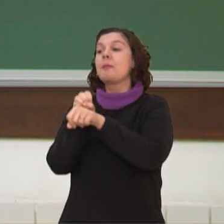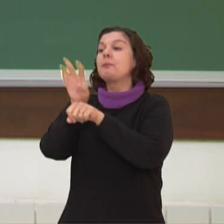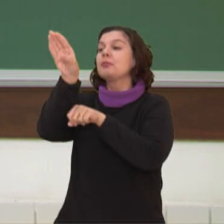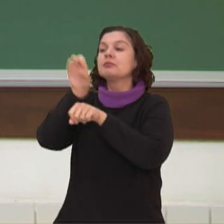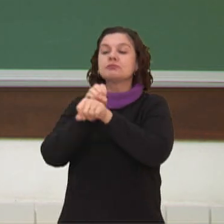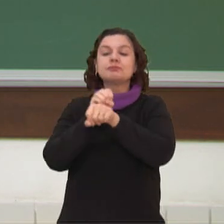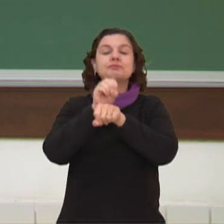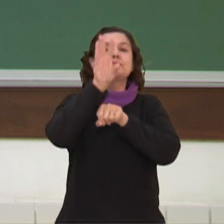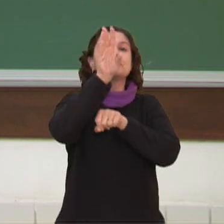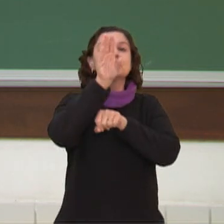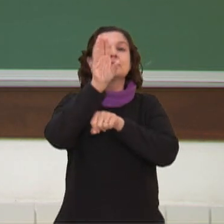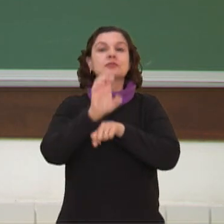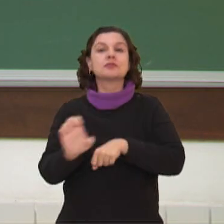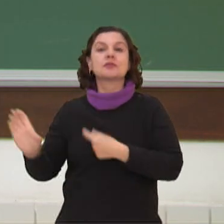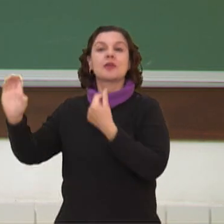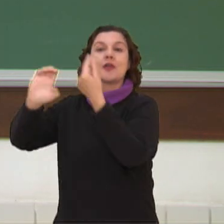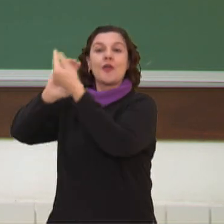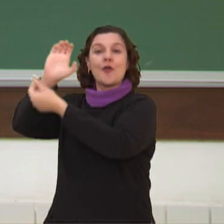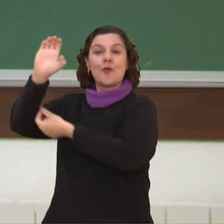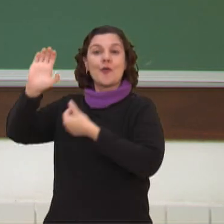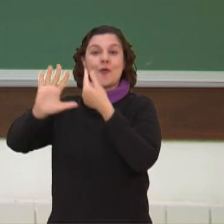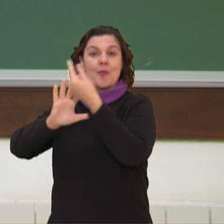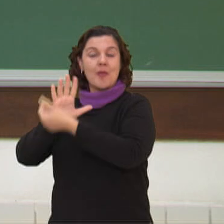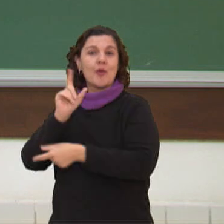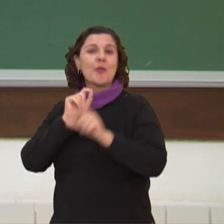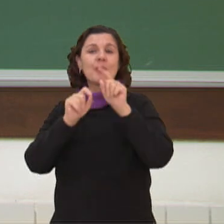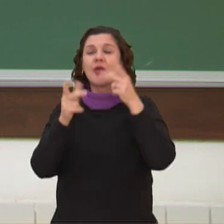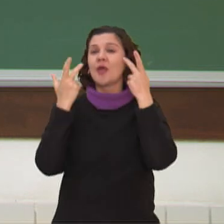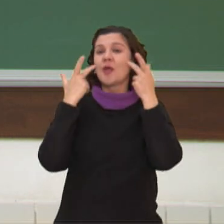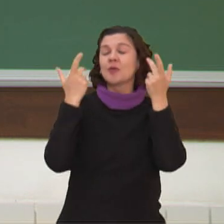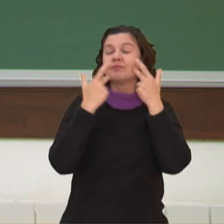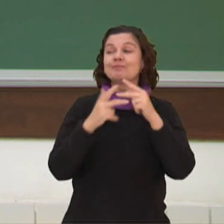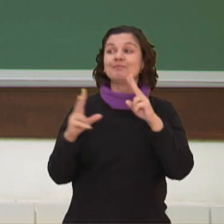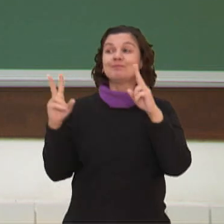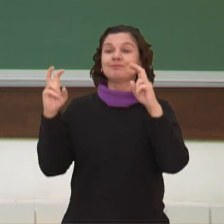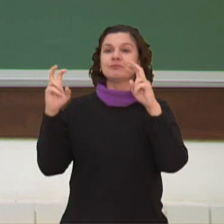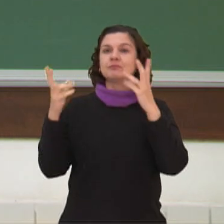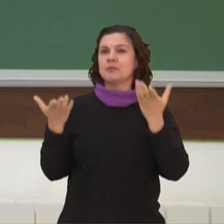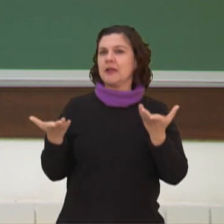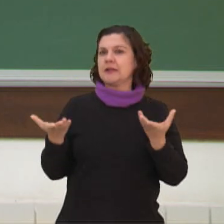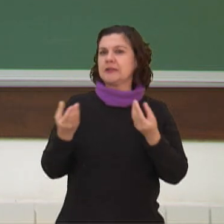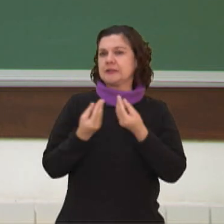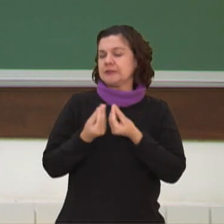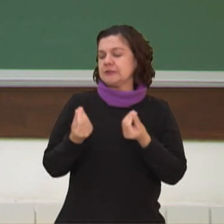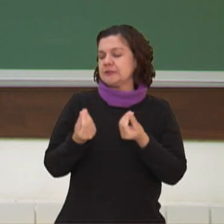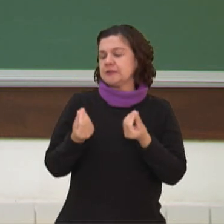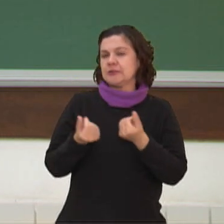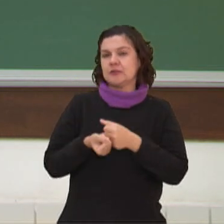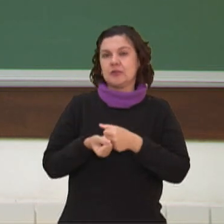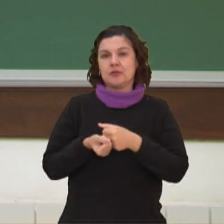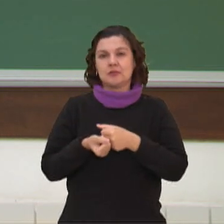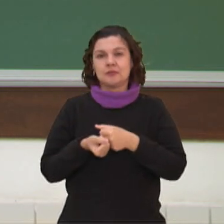União Europeia? O que é comum para países entre aspas, pouco desenvolvidos?